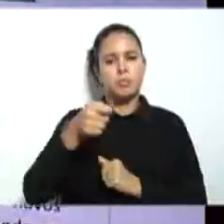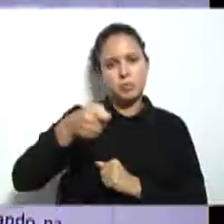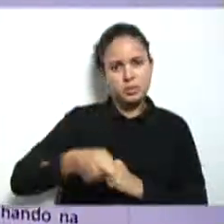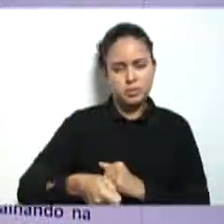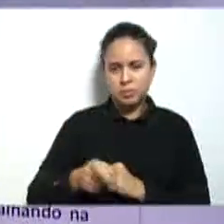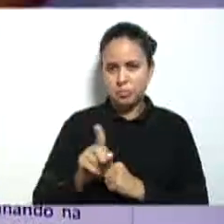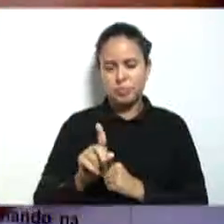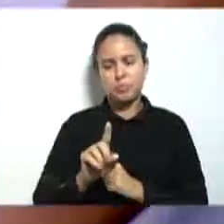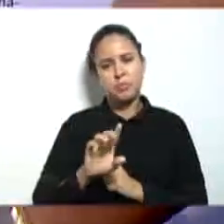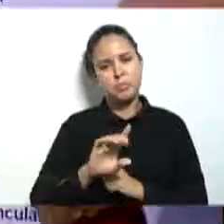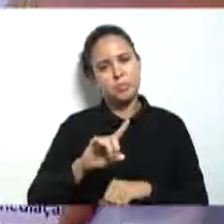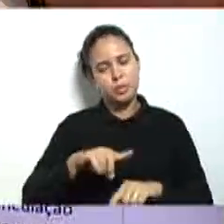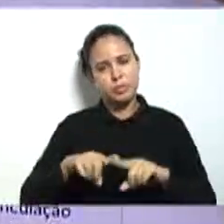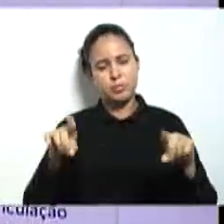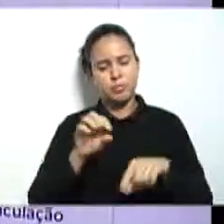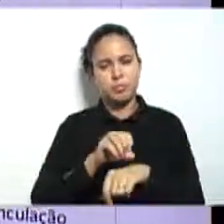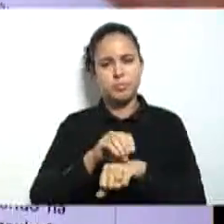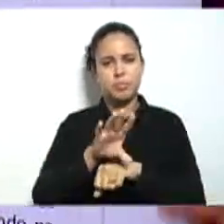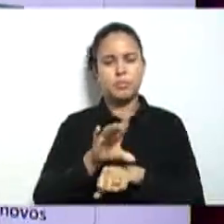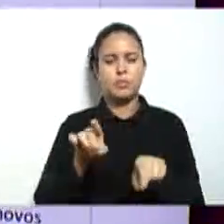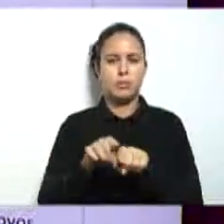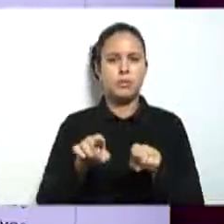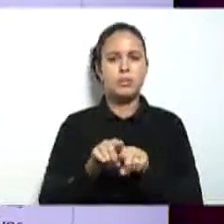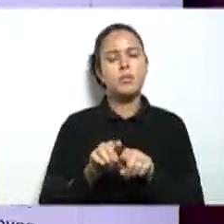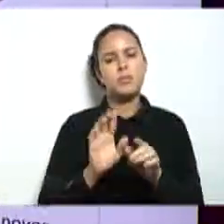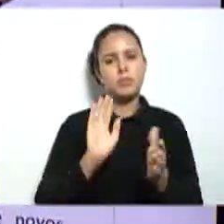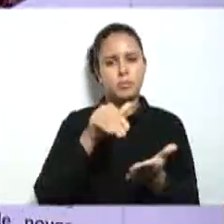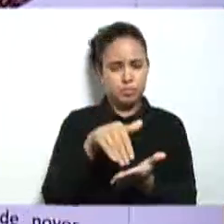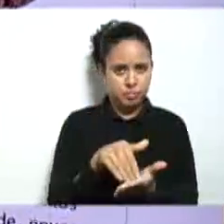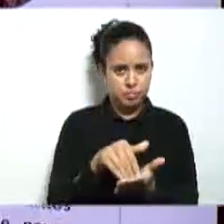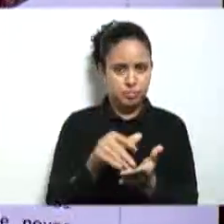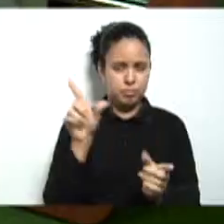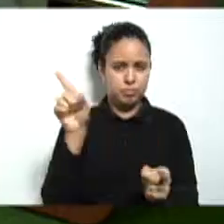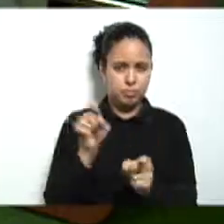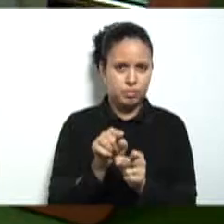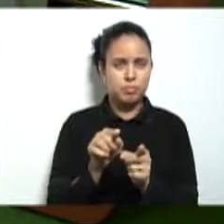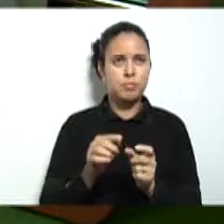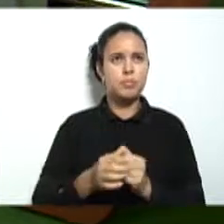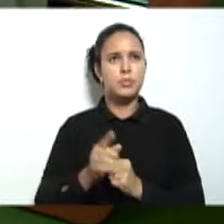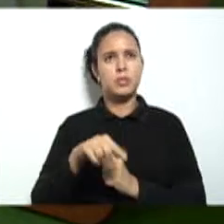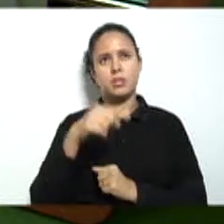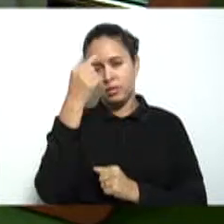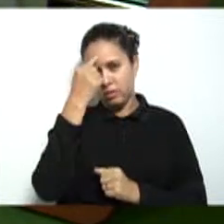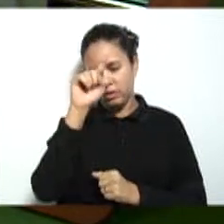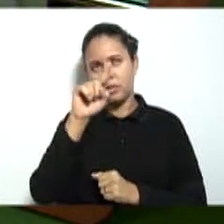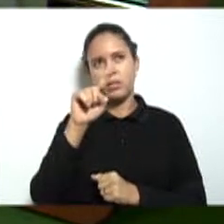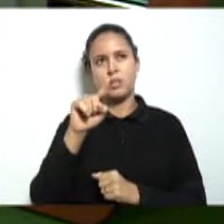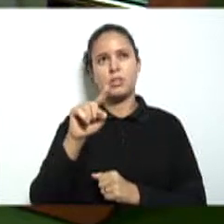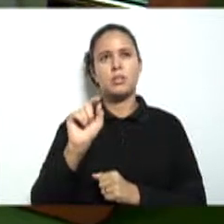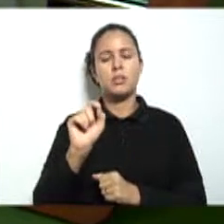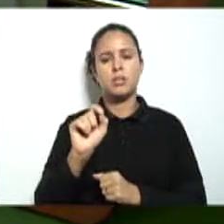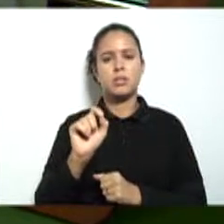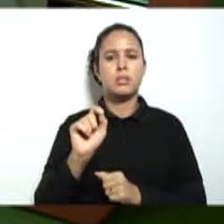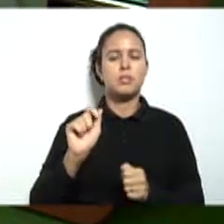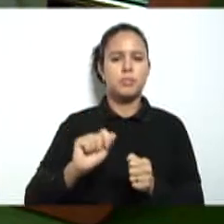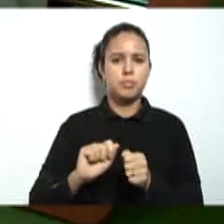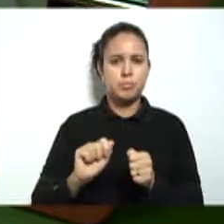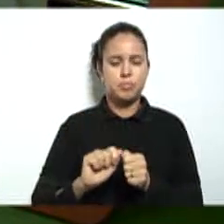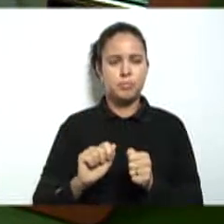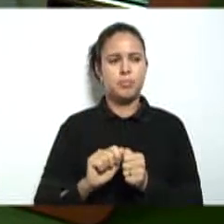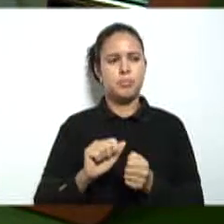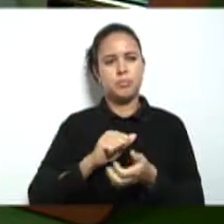obrigatório. E apresentou as conclusões do trabalho. A nossa ideia aqui é propor para você que seja realizado